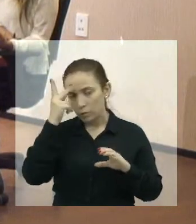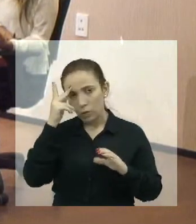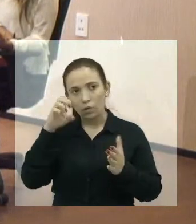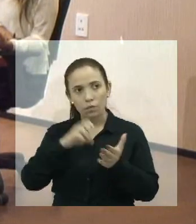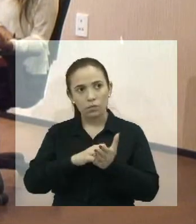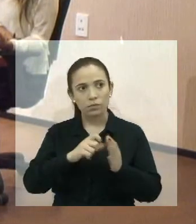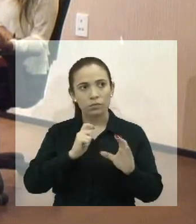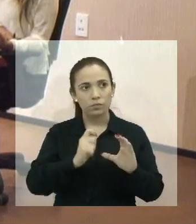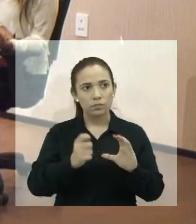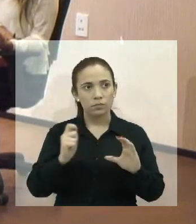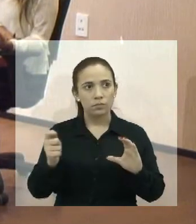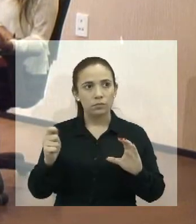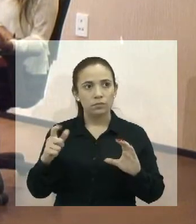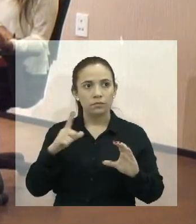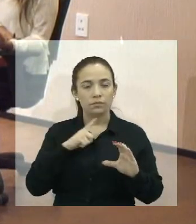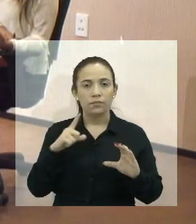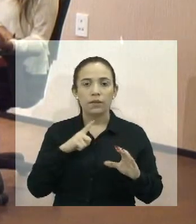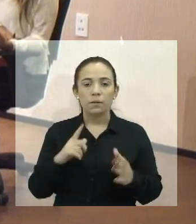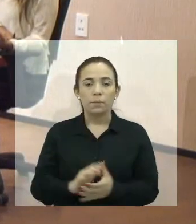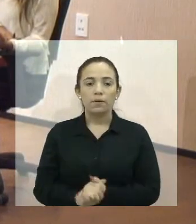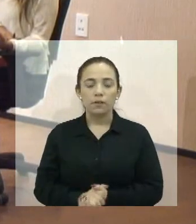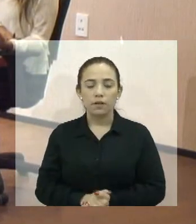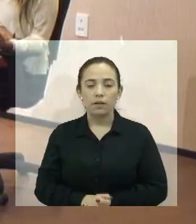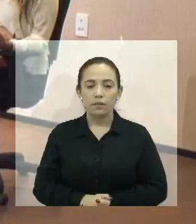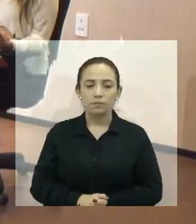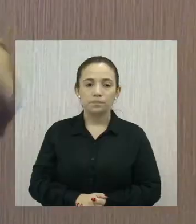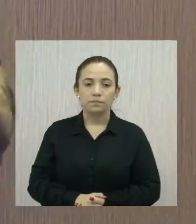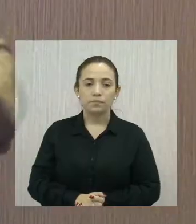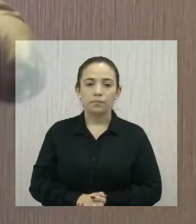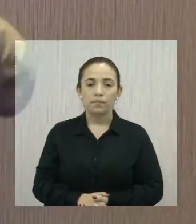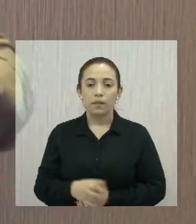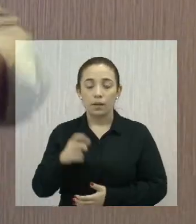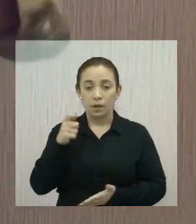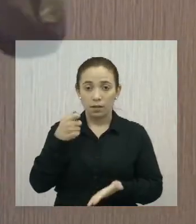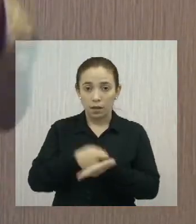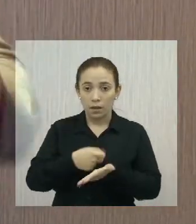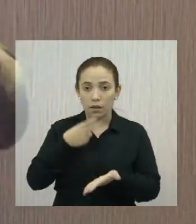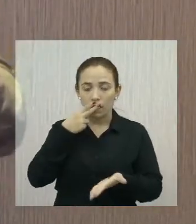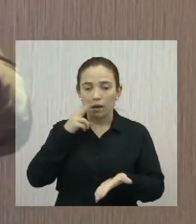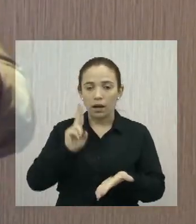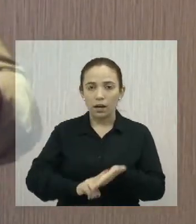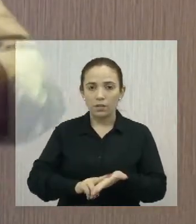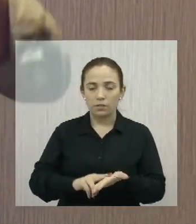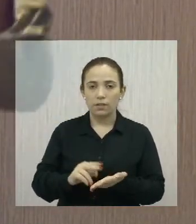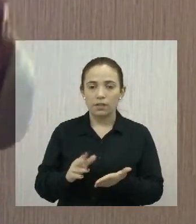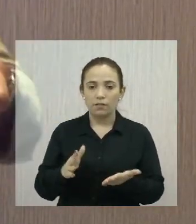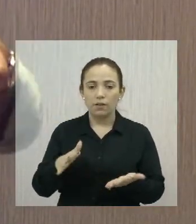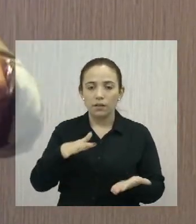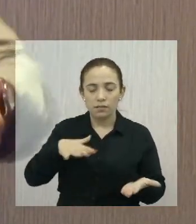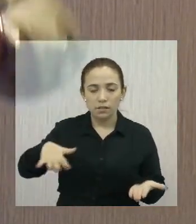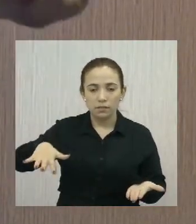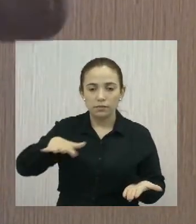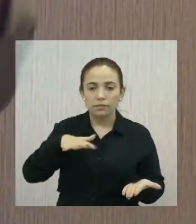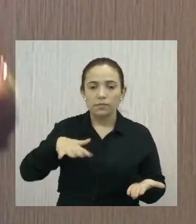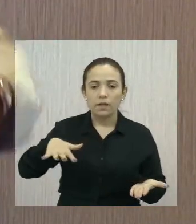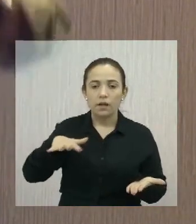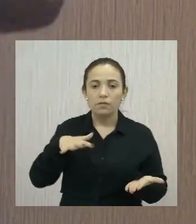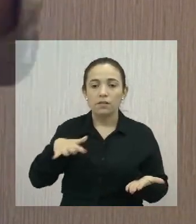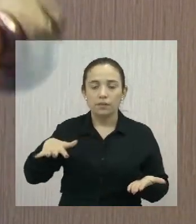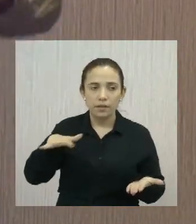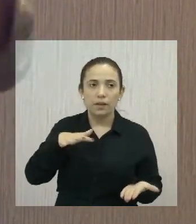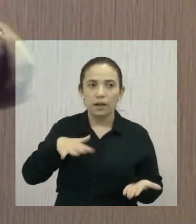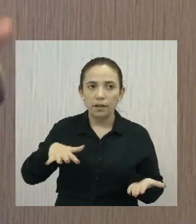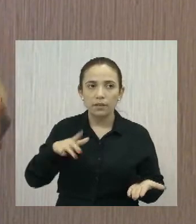tire 1.000 líquido, 1.500 líquido e vai pagar uma multa de R$ 340. Essa multa é mais cara